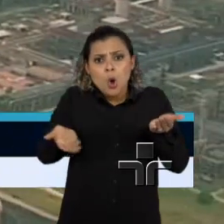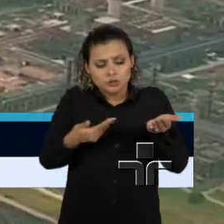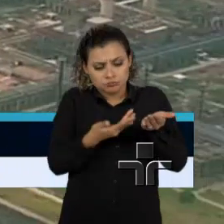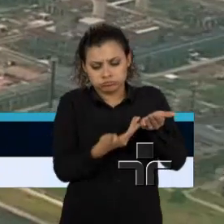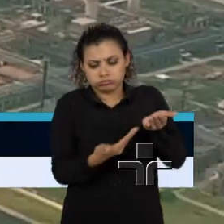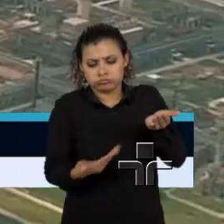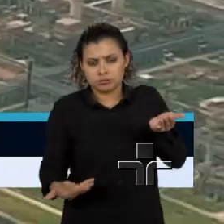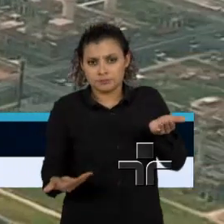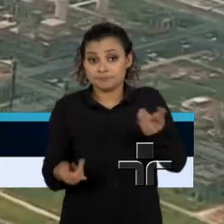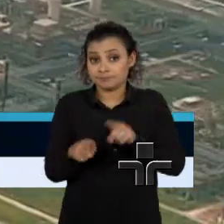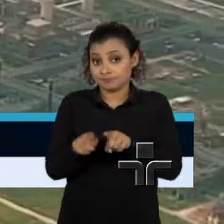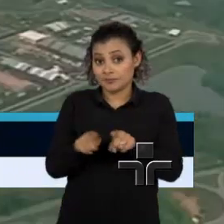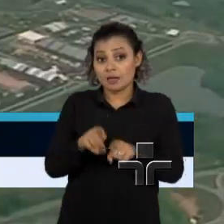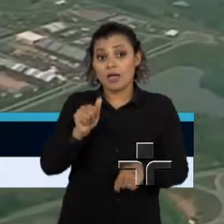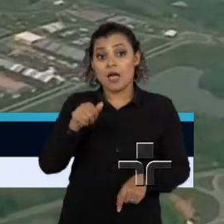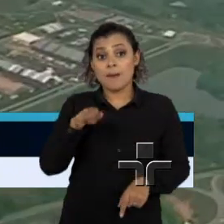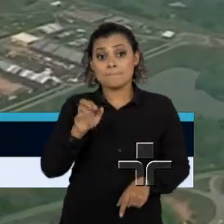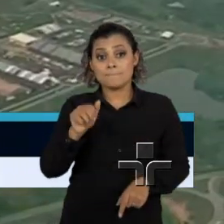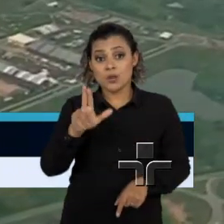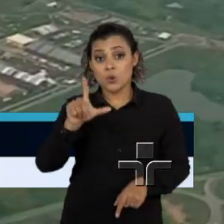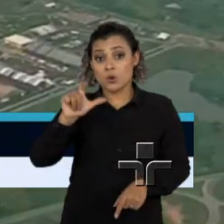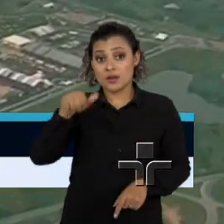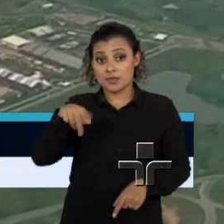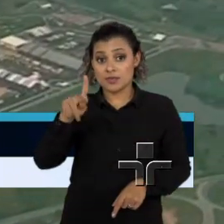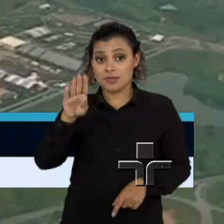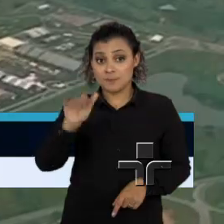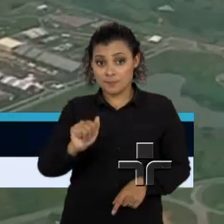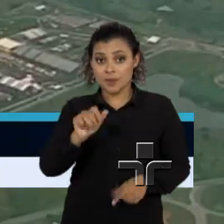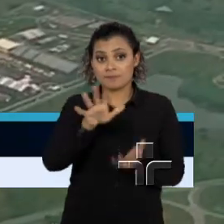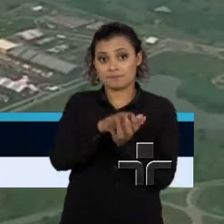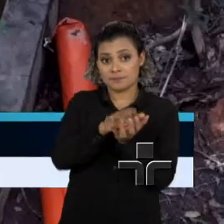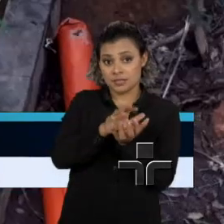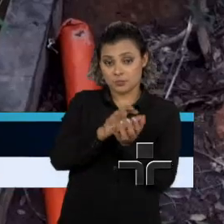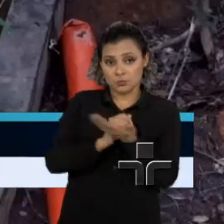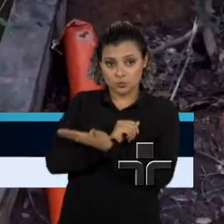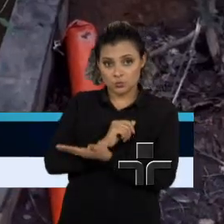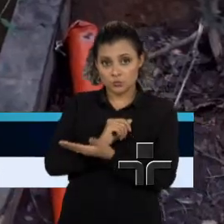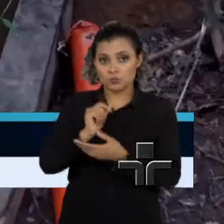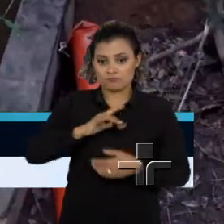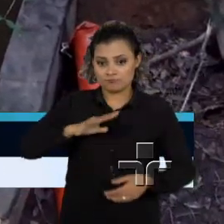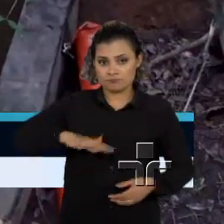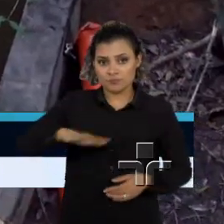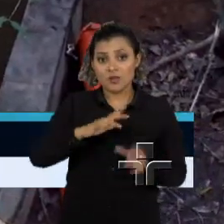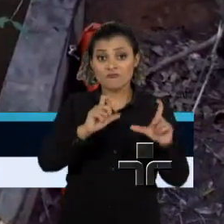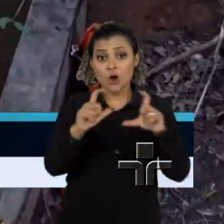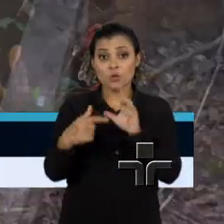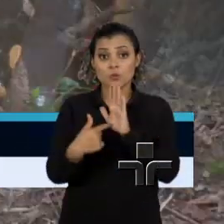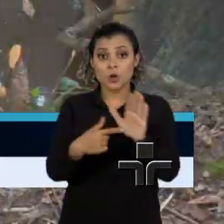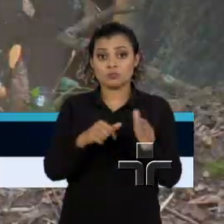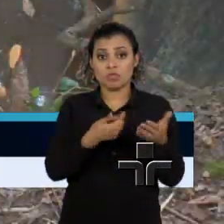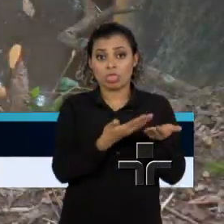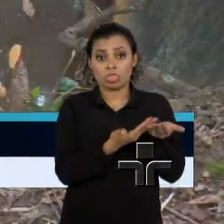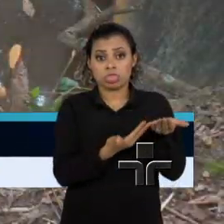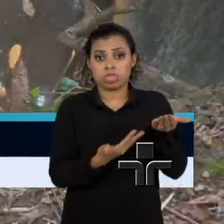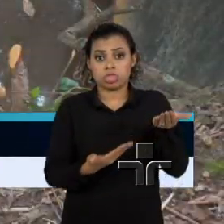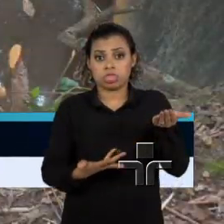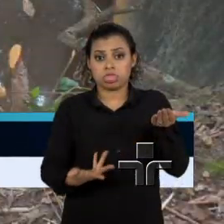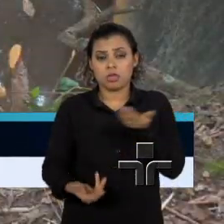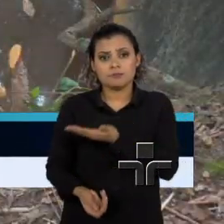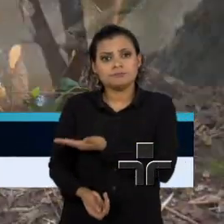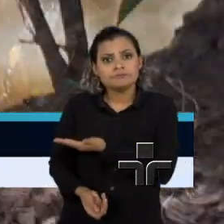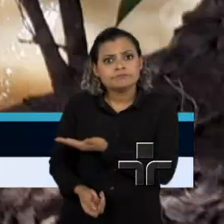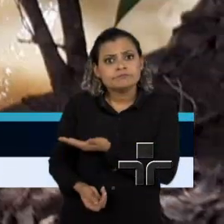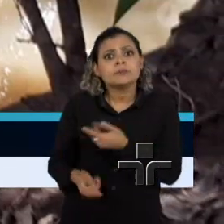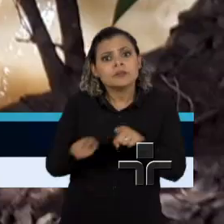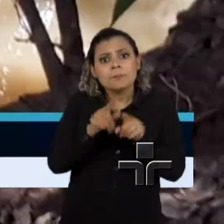Na refinaria Abreu e Lima, no complexo industrial de Suape, em Pernambuco, fotos mostram que o óleo atingiu uma área de mangue e o